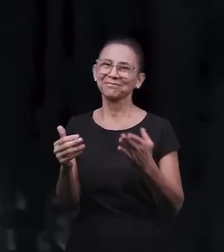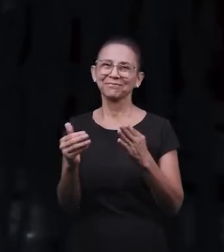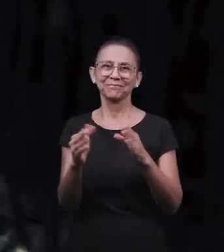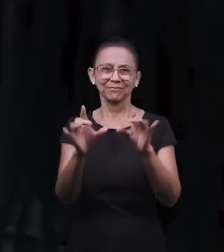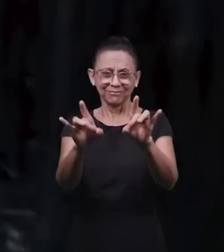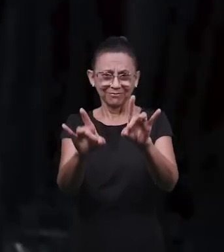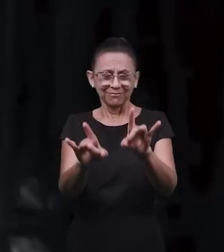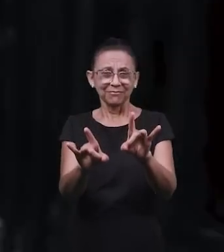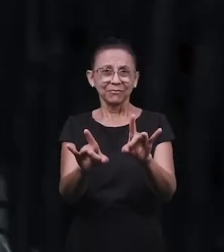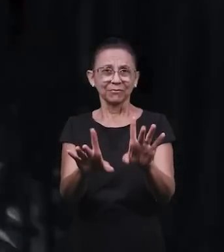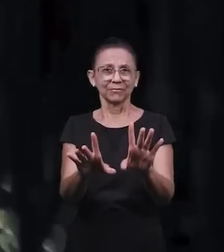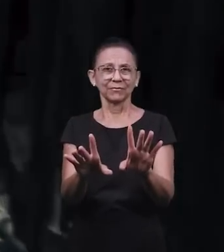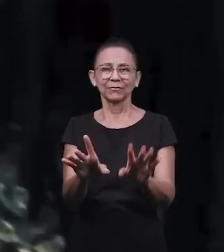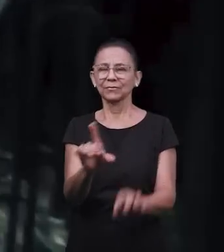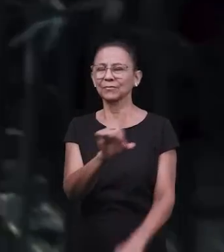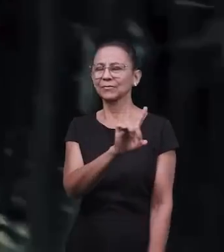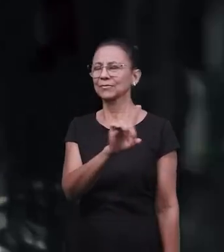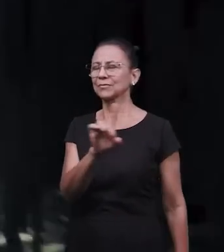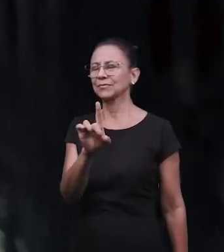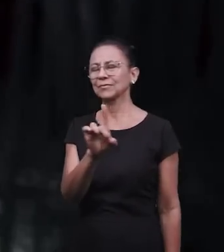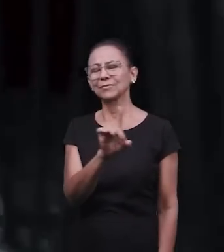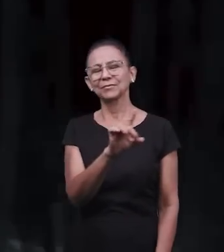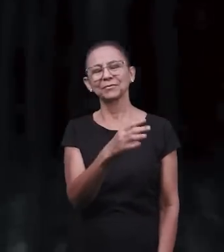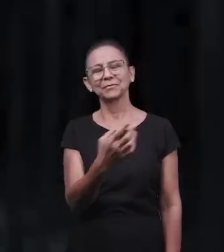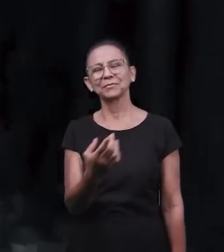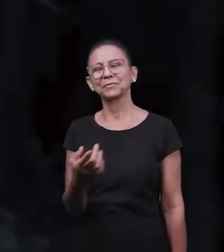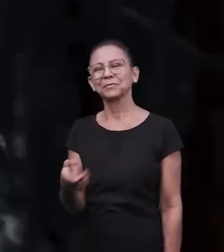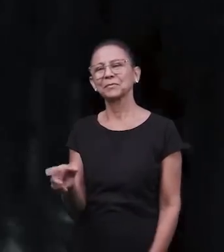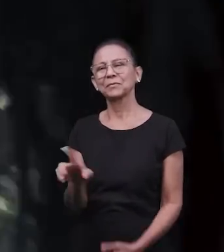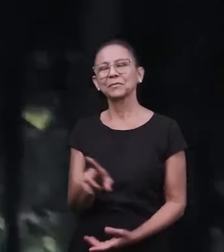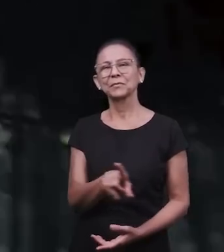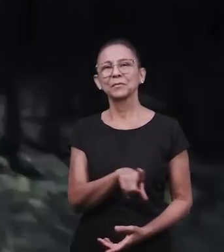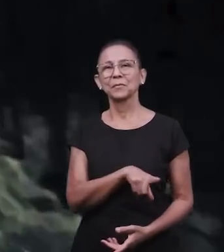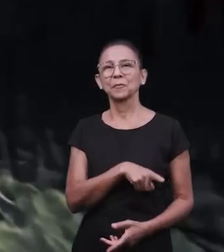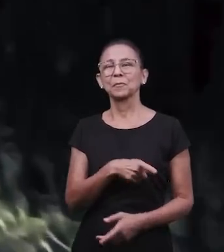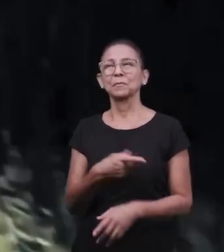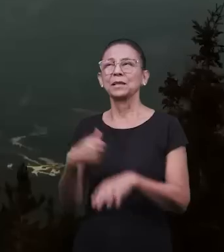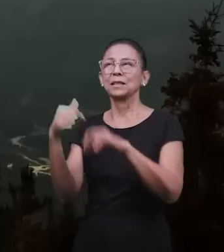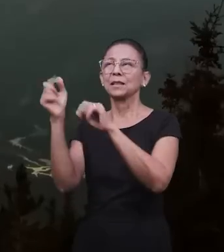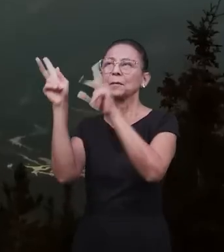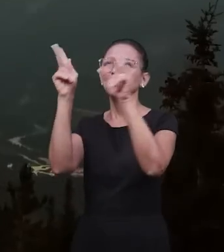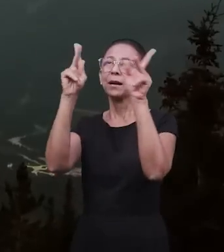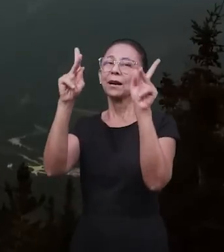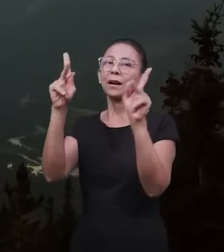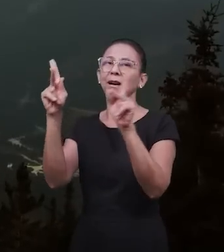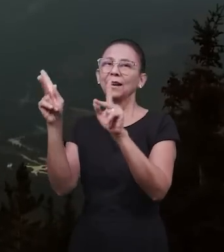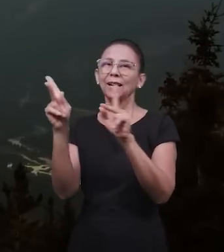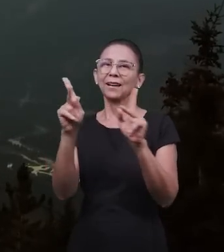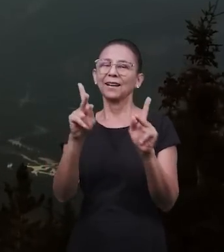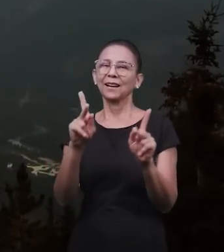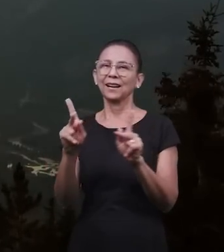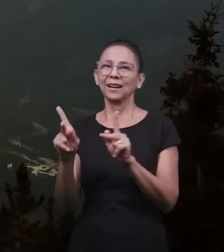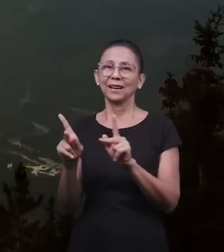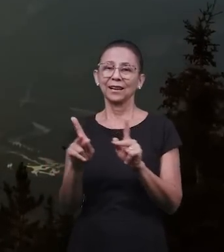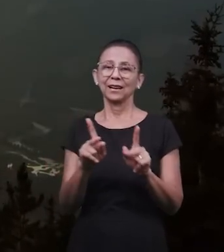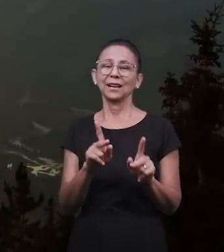dou, não te deixarei, diz o Senhor.